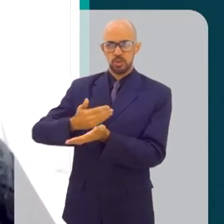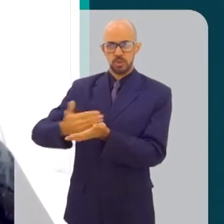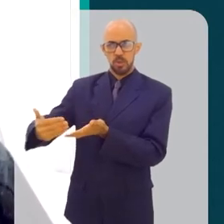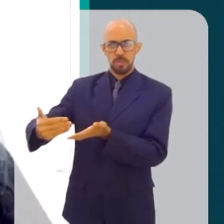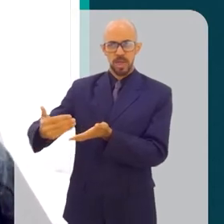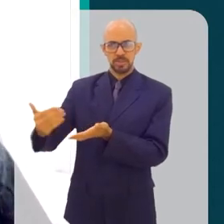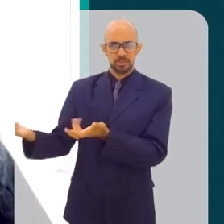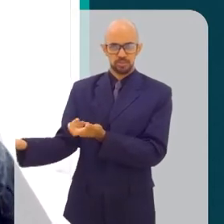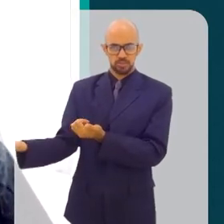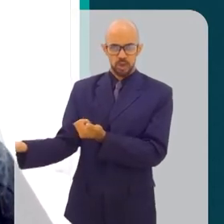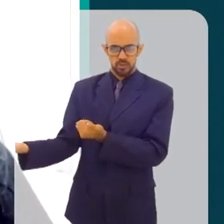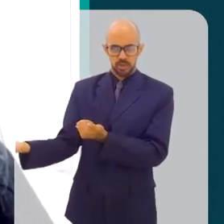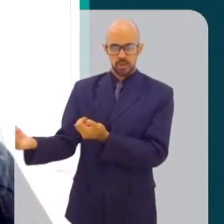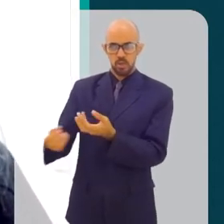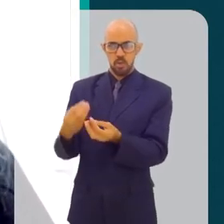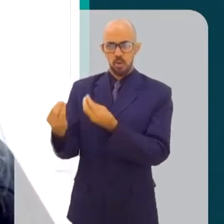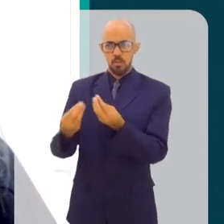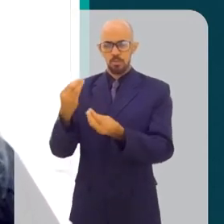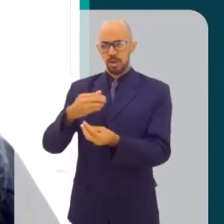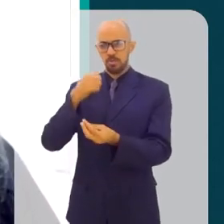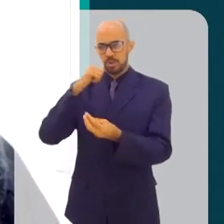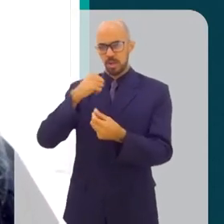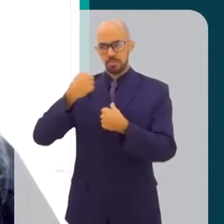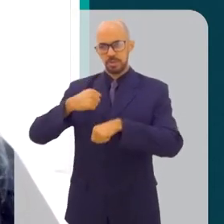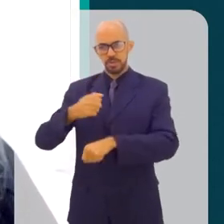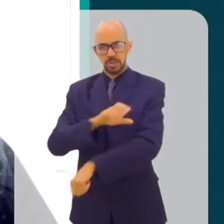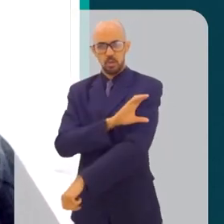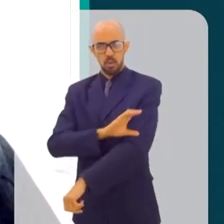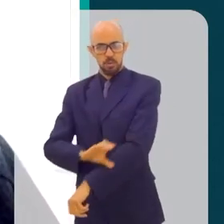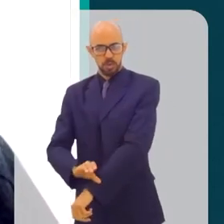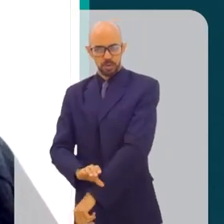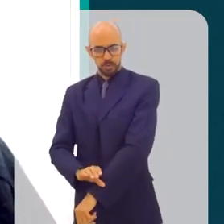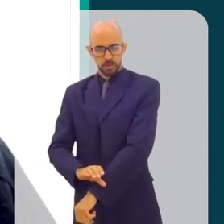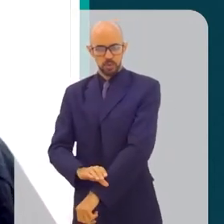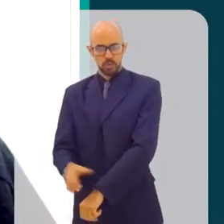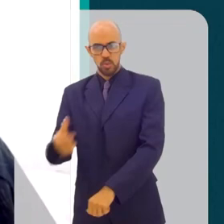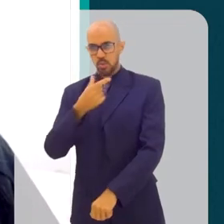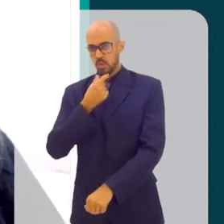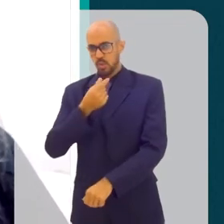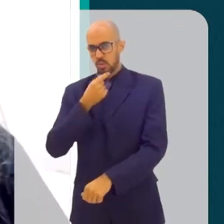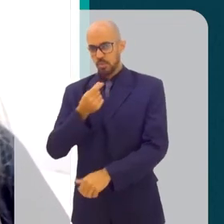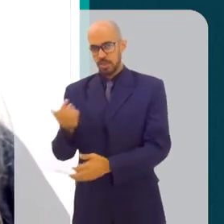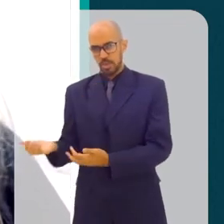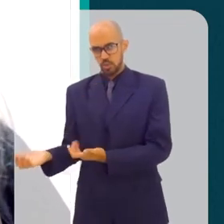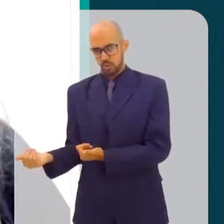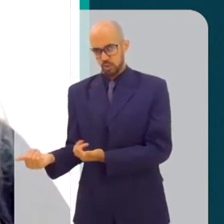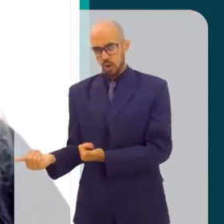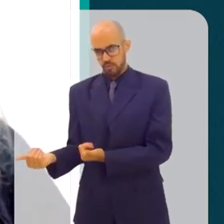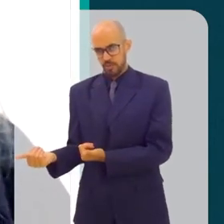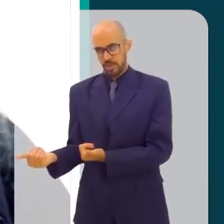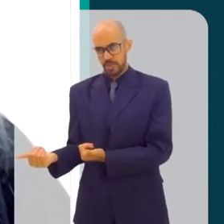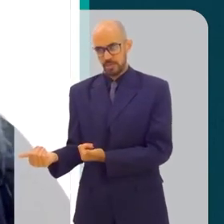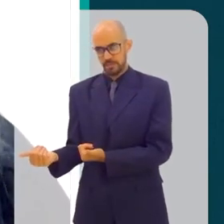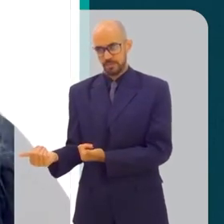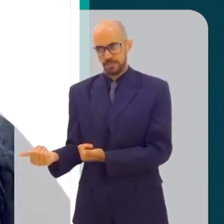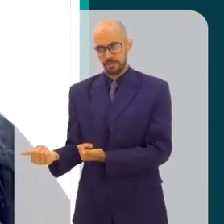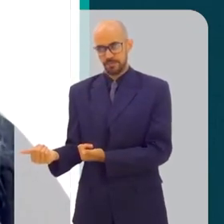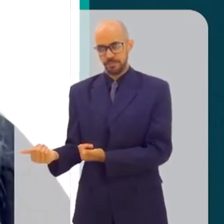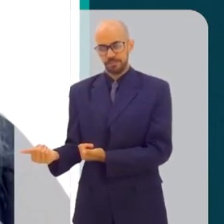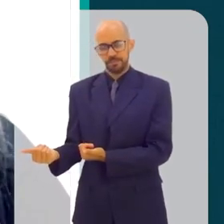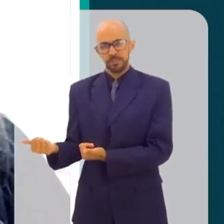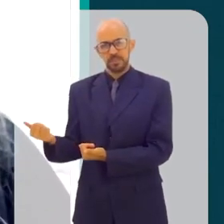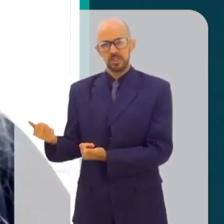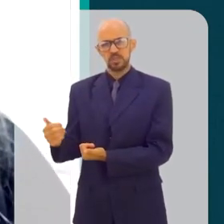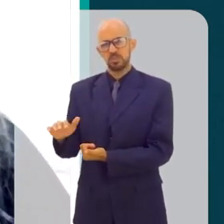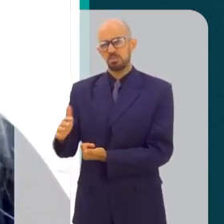a nossa primeira idade, né? Como que a mulher deve se comportar? O garoto, a criança, o menino, já ainda